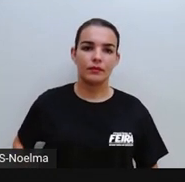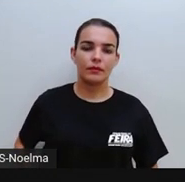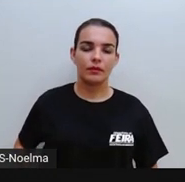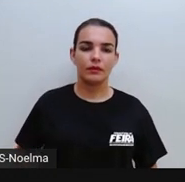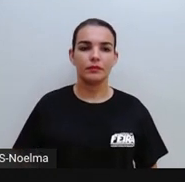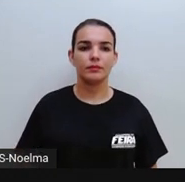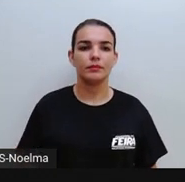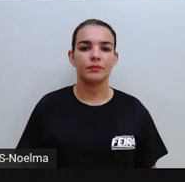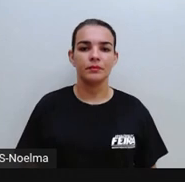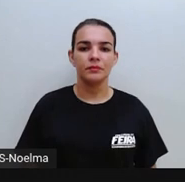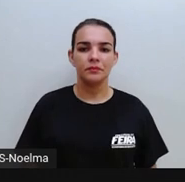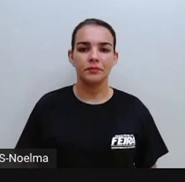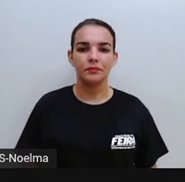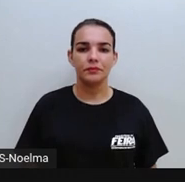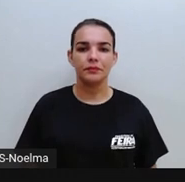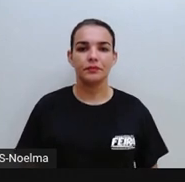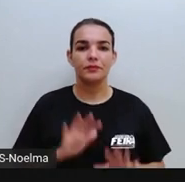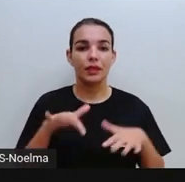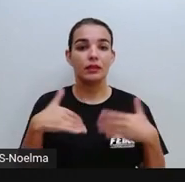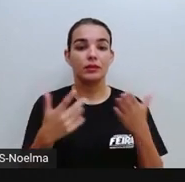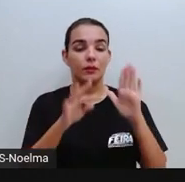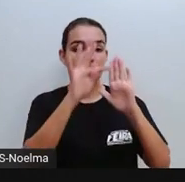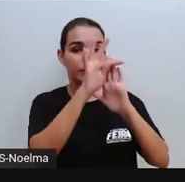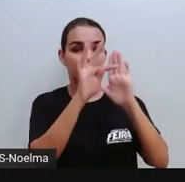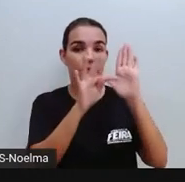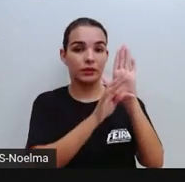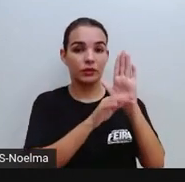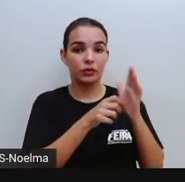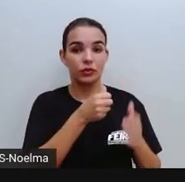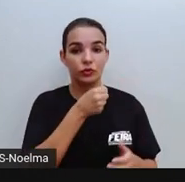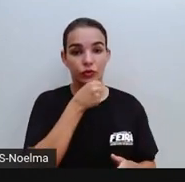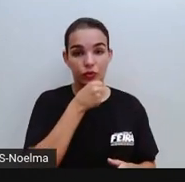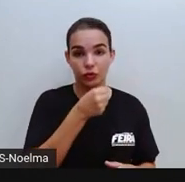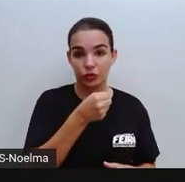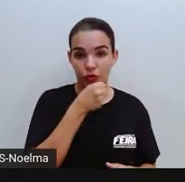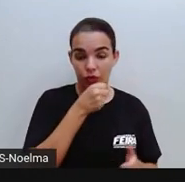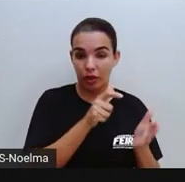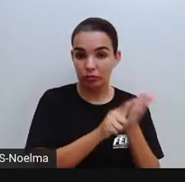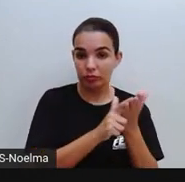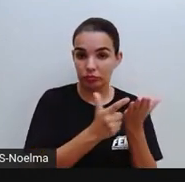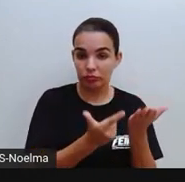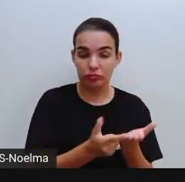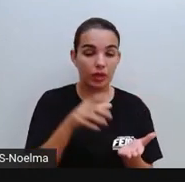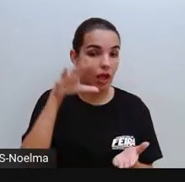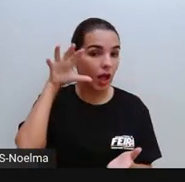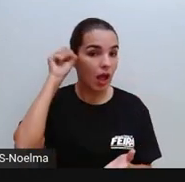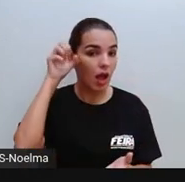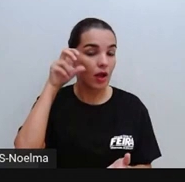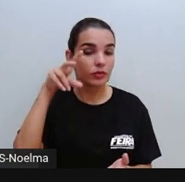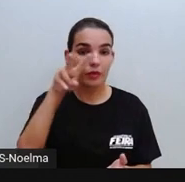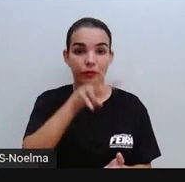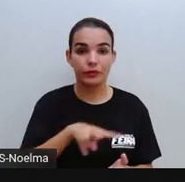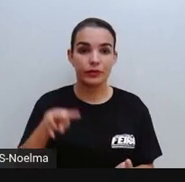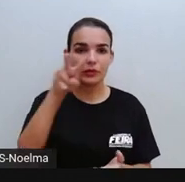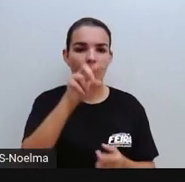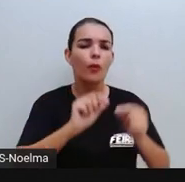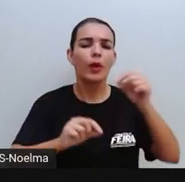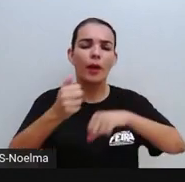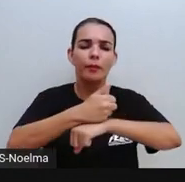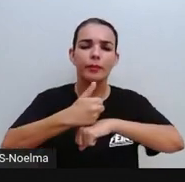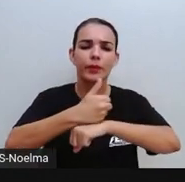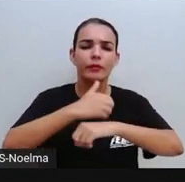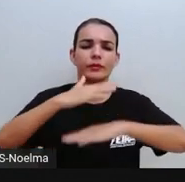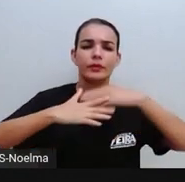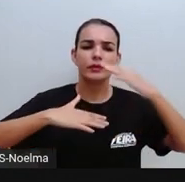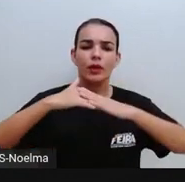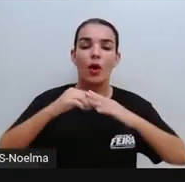o bom é texto jornalístico os audiovisuais né os profissionais vão sempre